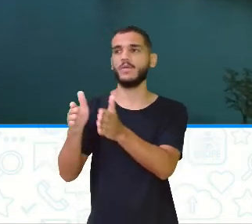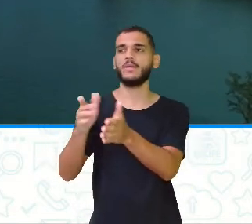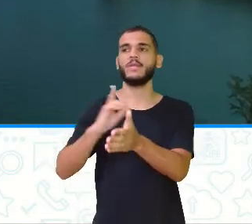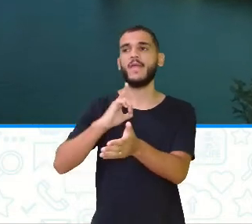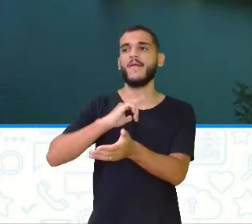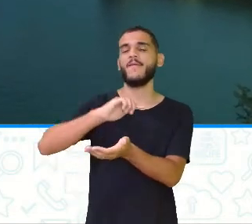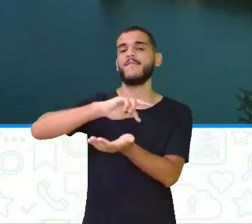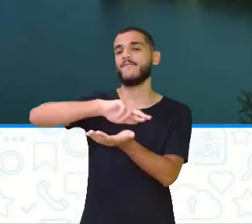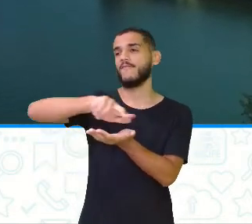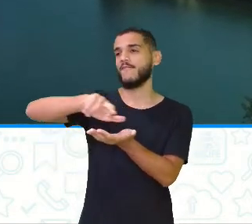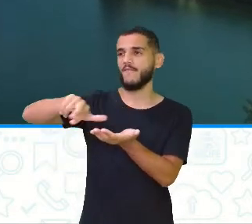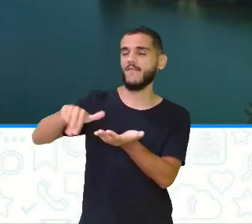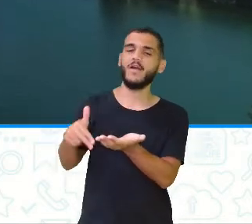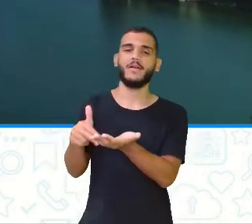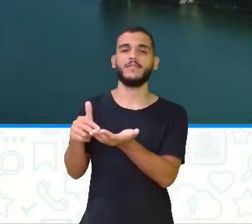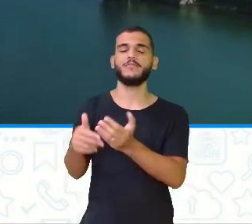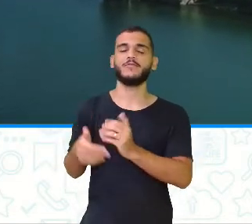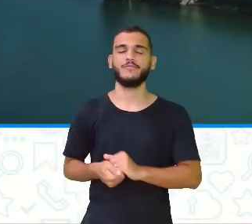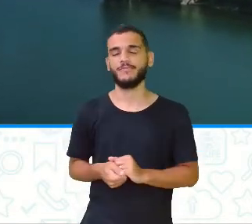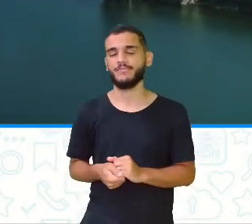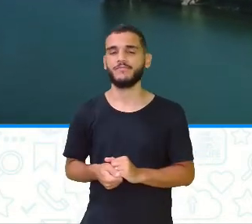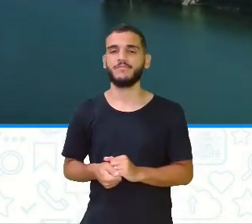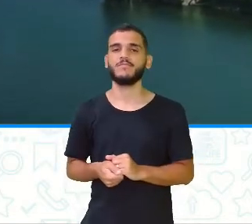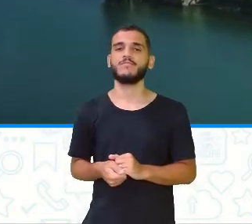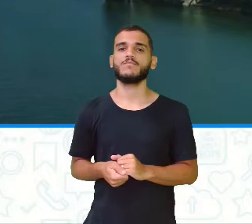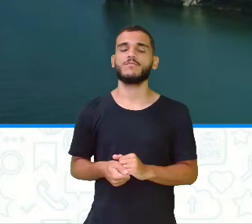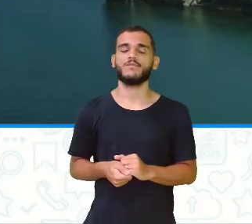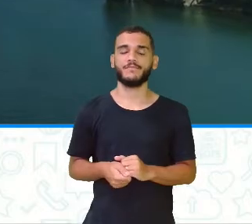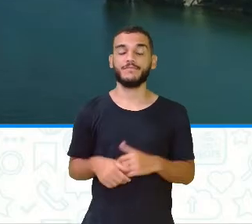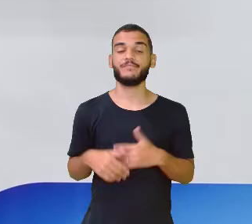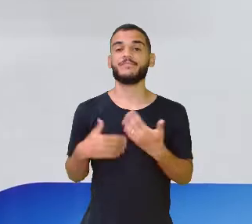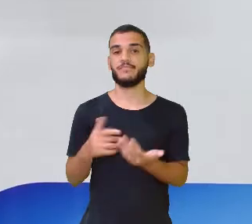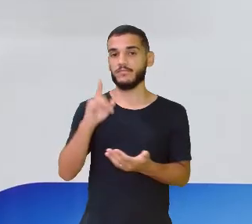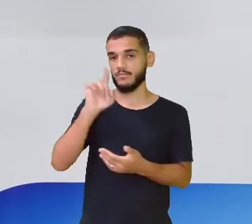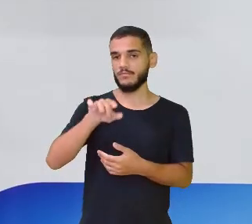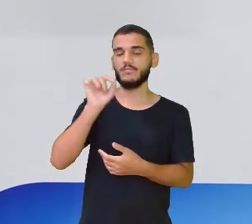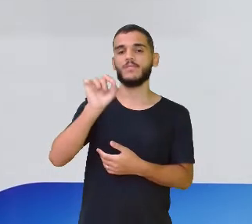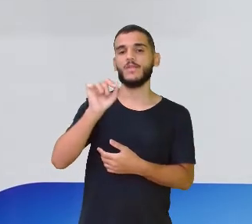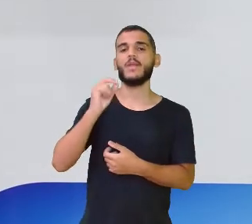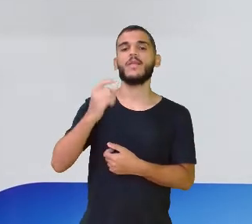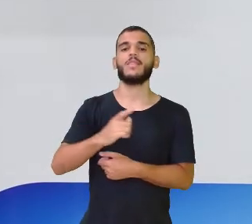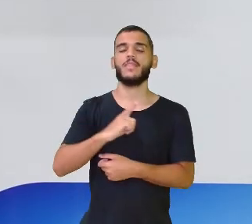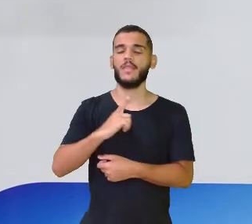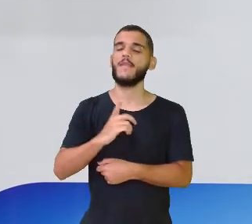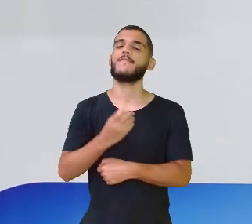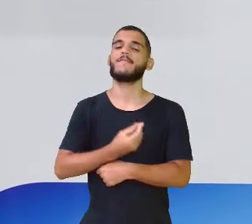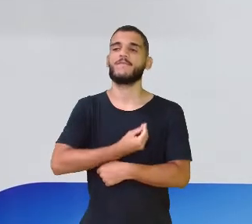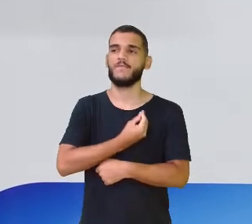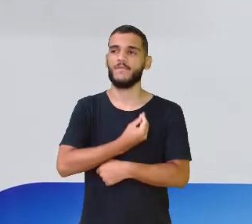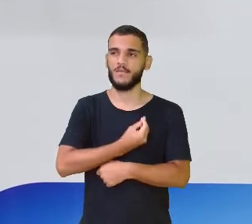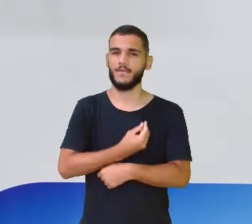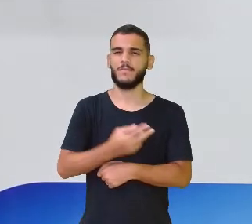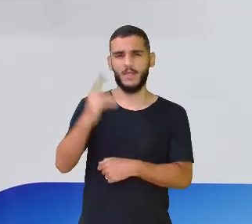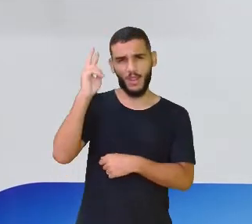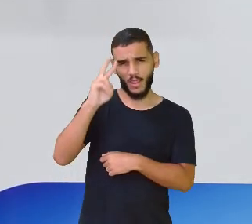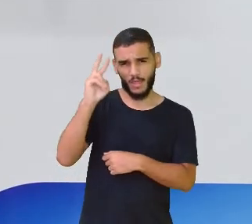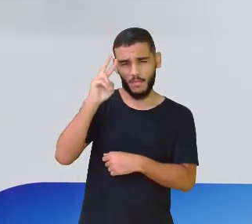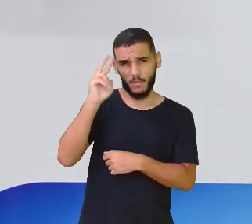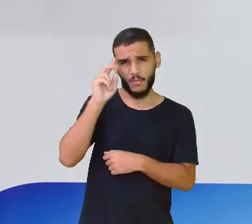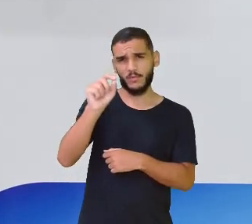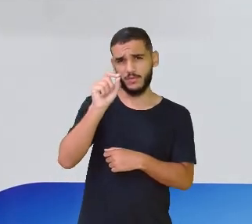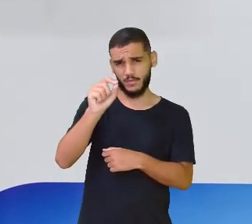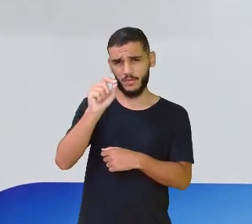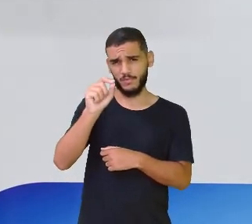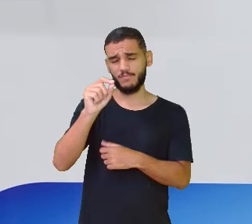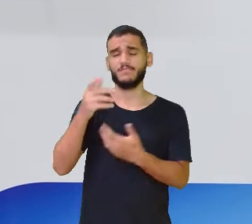vários elementos bióticos. E que são esses elementos bióticos, gente? São os elementos que têm vida. Lembrou de algum elemento?